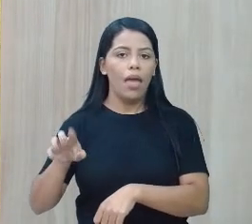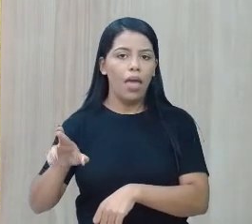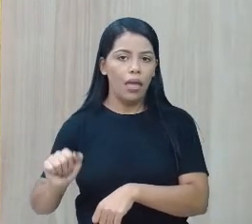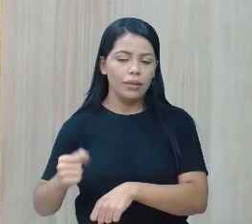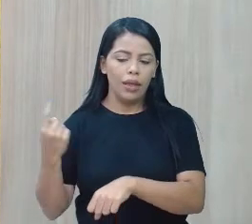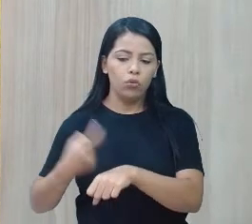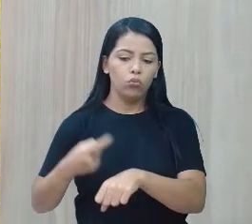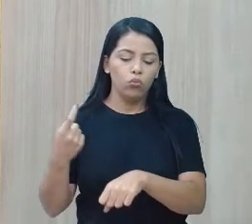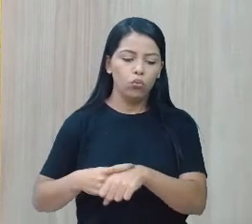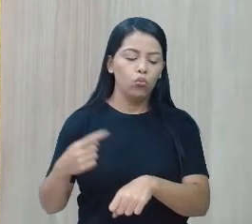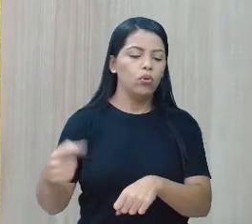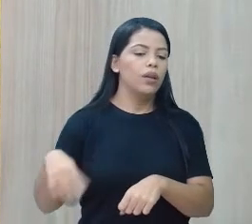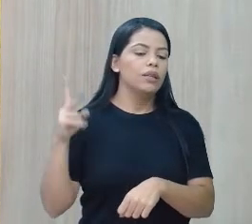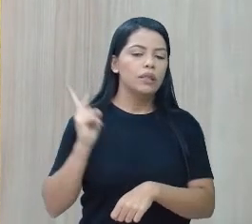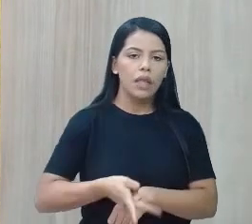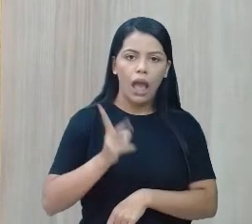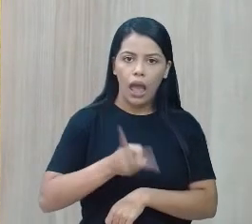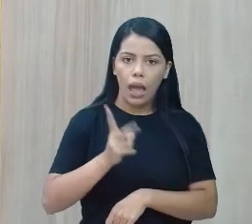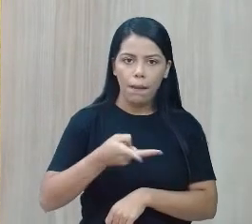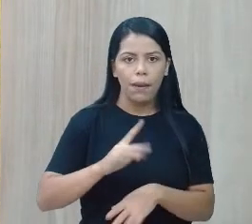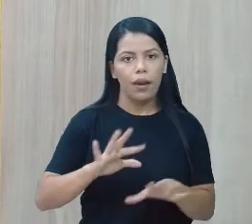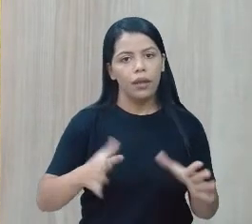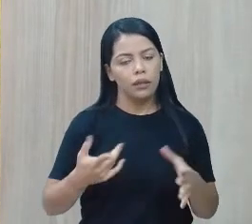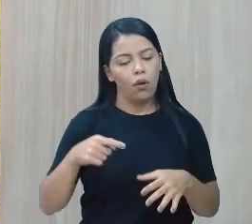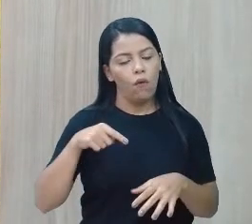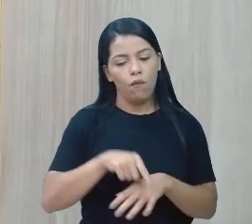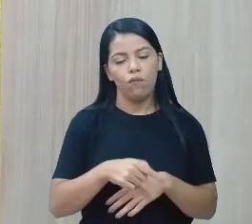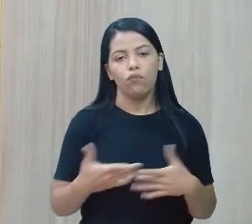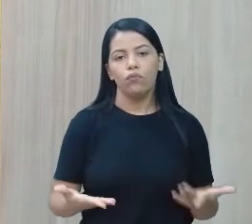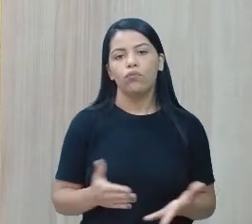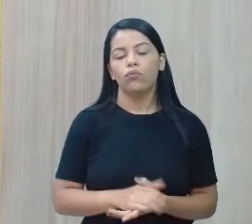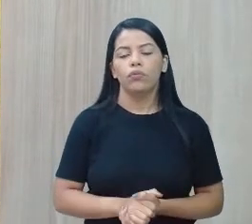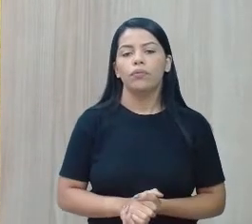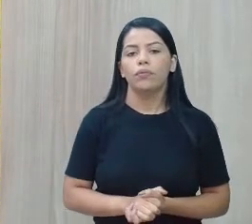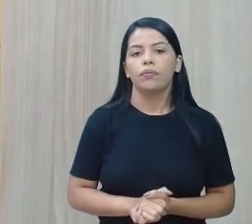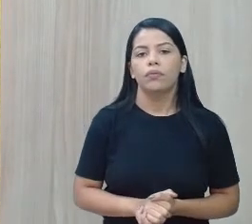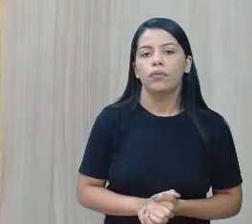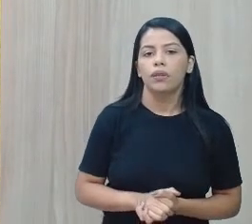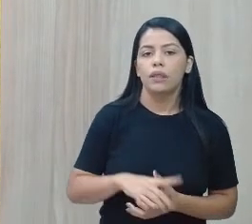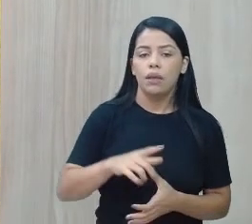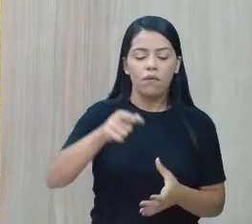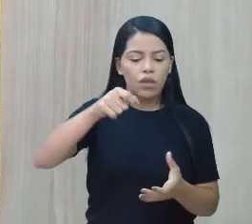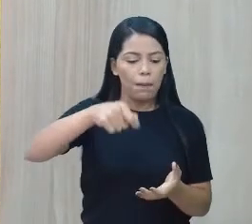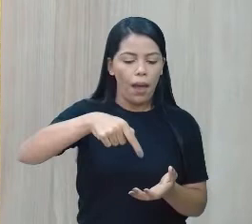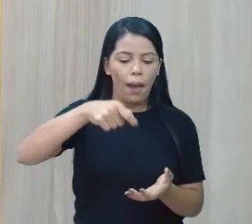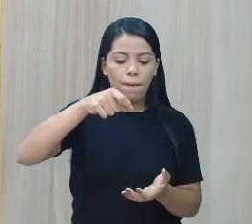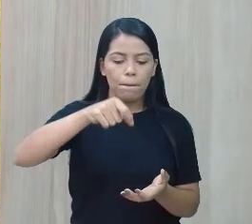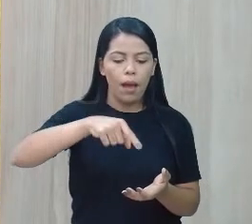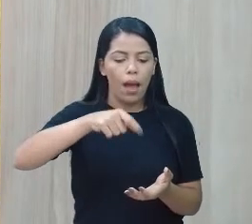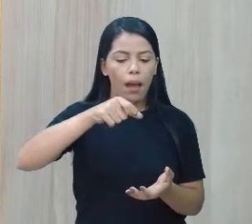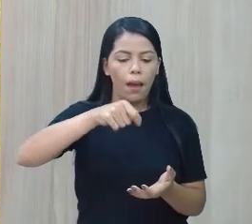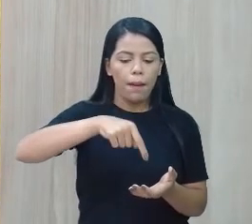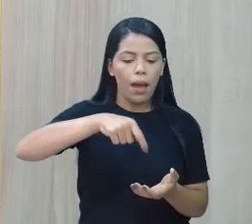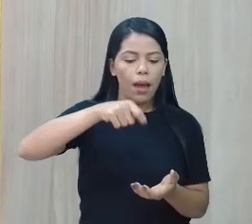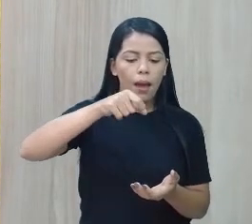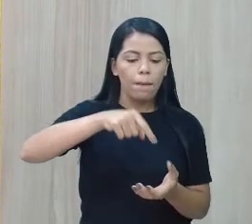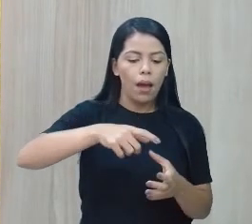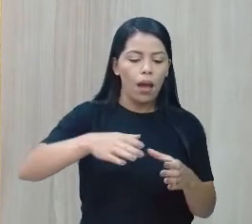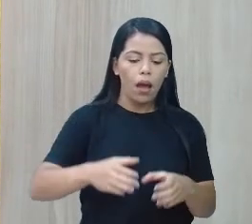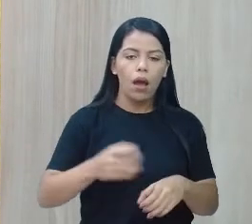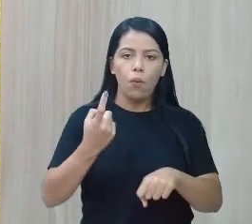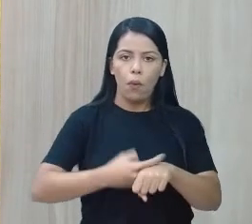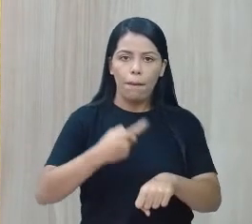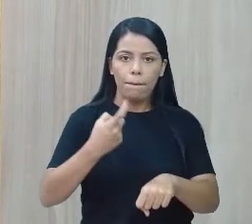esse tipo de erosão que a gente fala, exatamente, que a água fica pingando, um pinguinho, né? Você vai quebrando. Com o passar do tempo, você vai ver que o chão ele